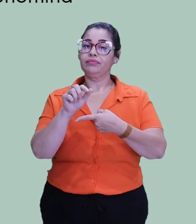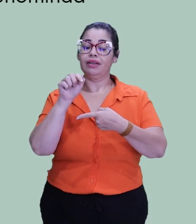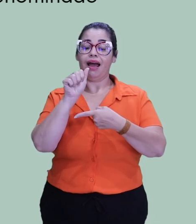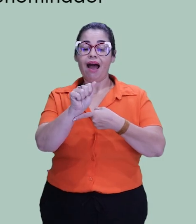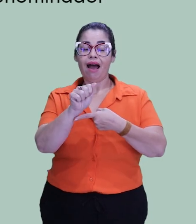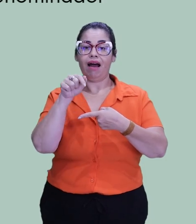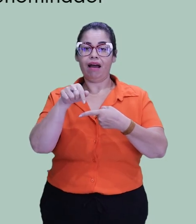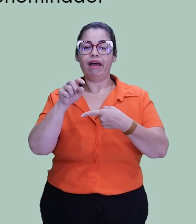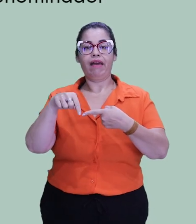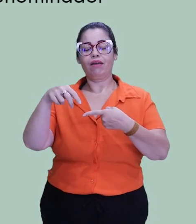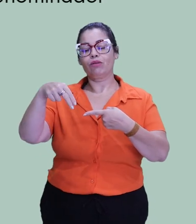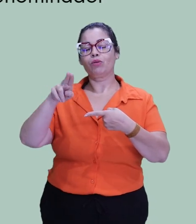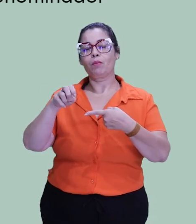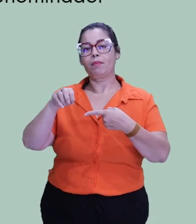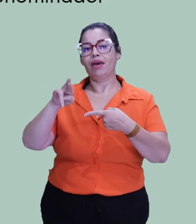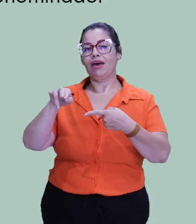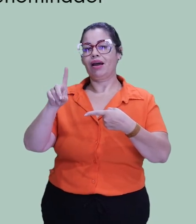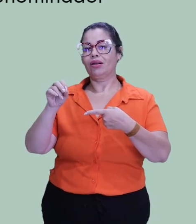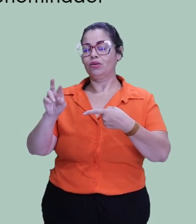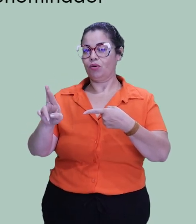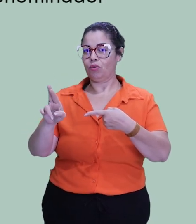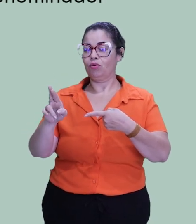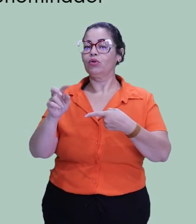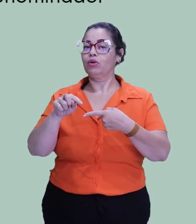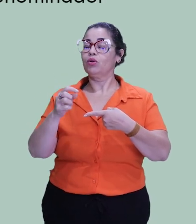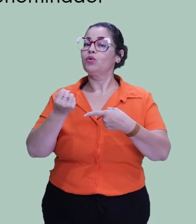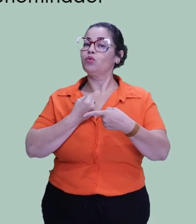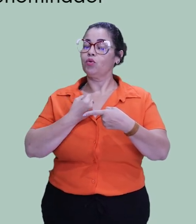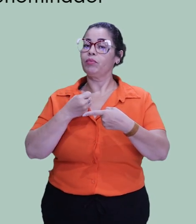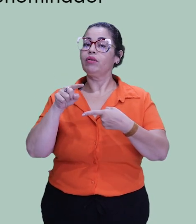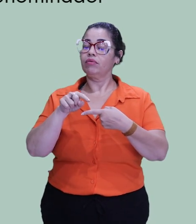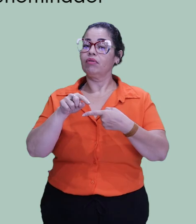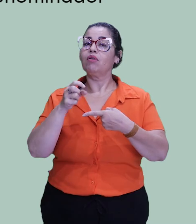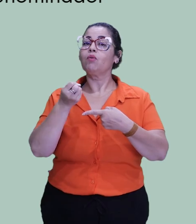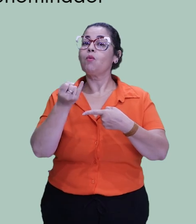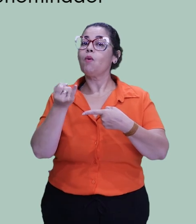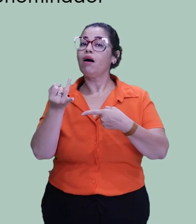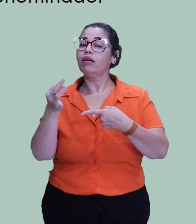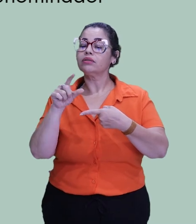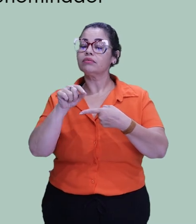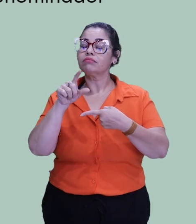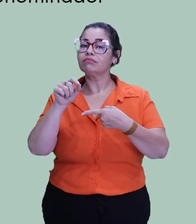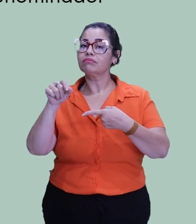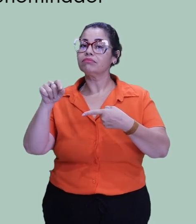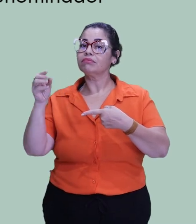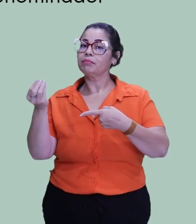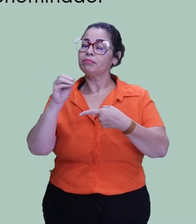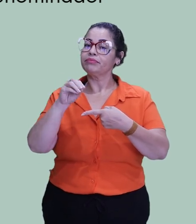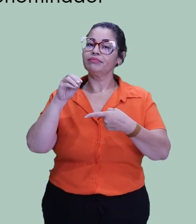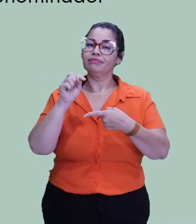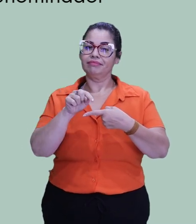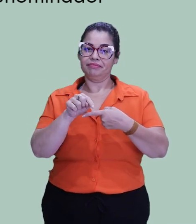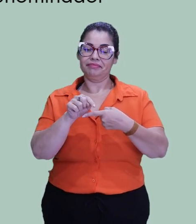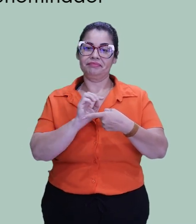A letra A é o numerador, ou o número que indica quantas das partes